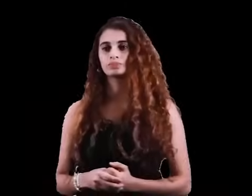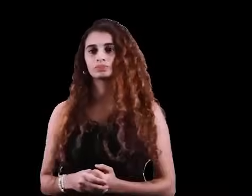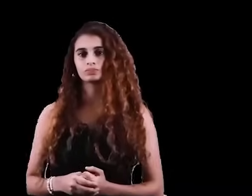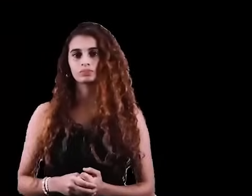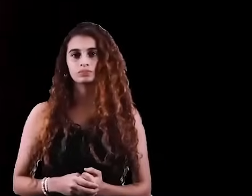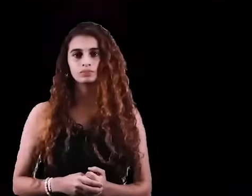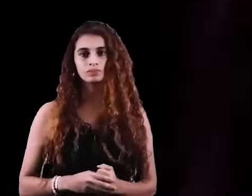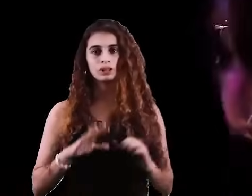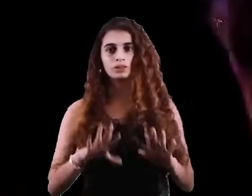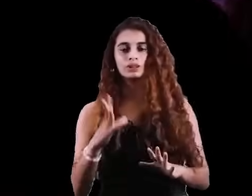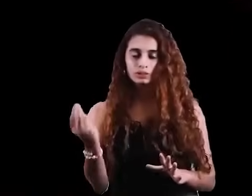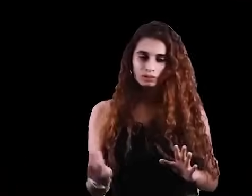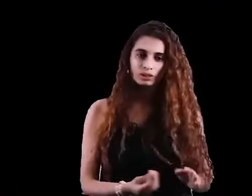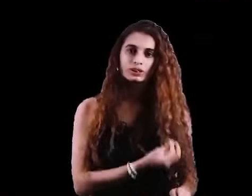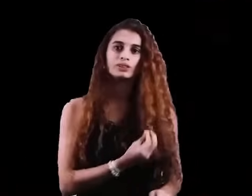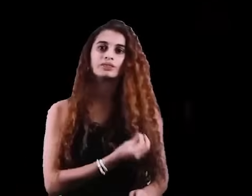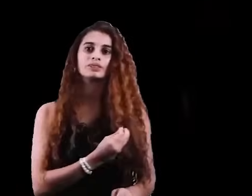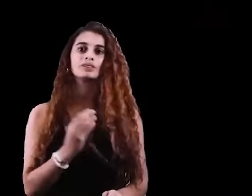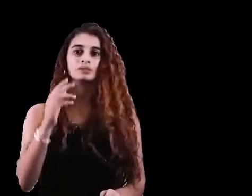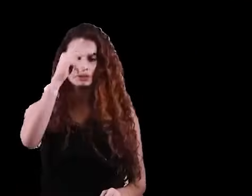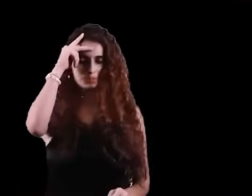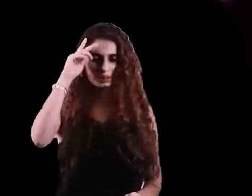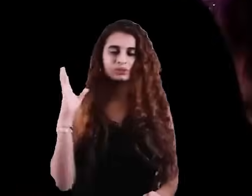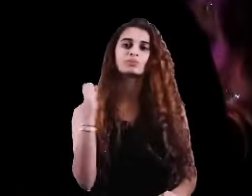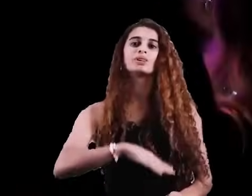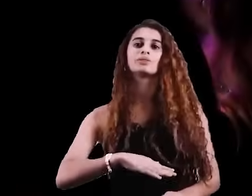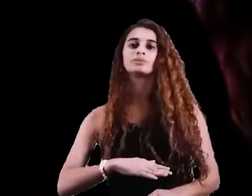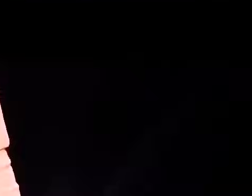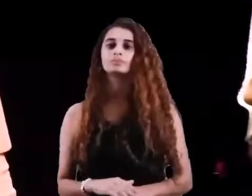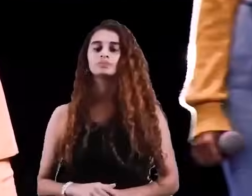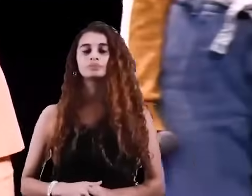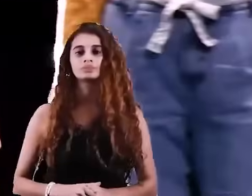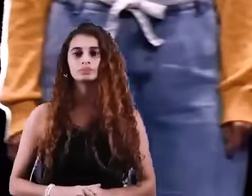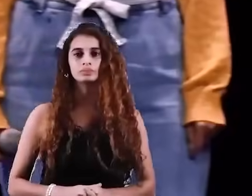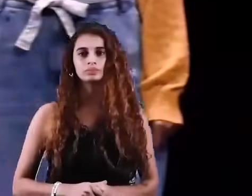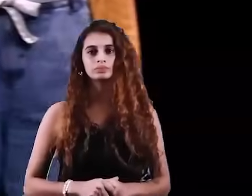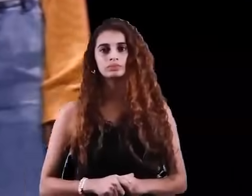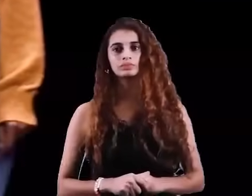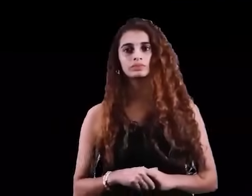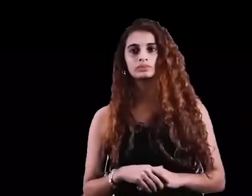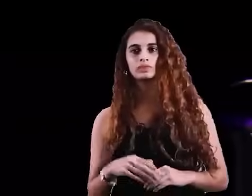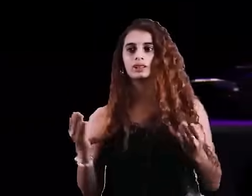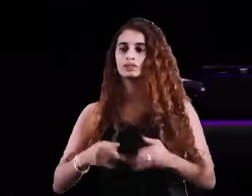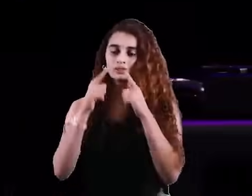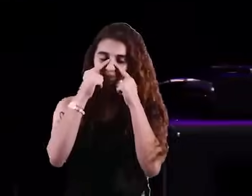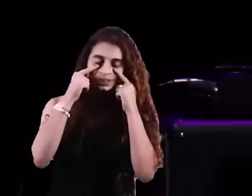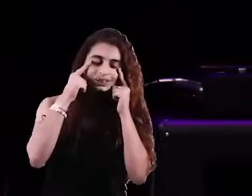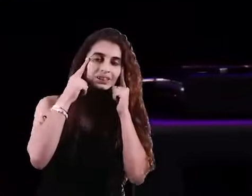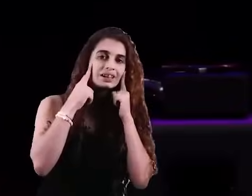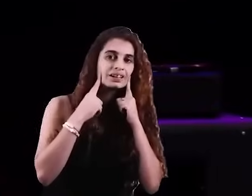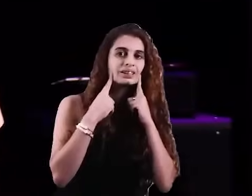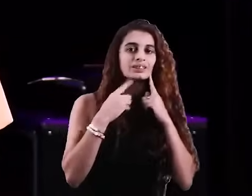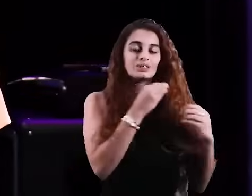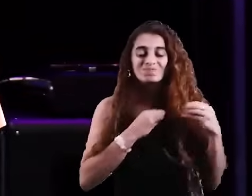Para de colocar sua vida na mão de um Nabal. Talvez até hoje você tá aí, ó, triste, angustiada, chorando,